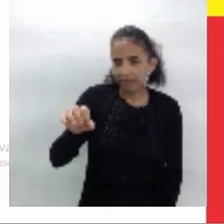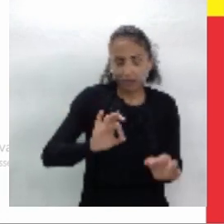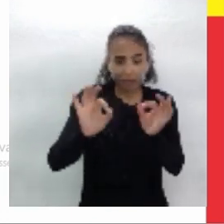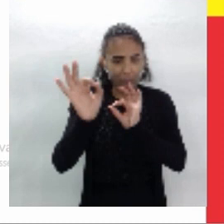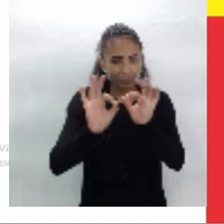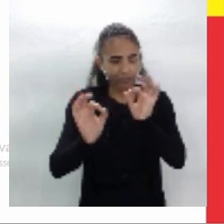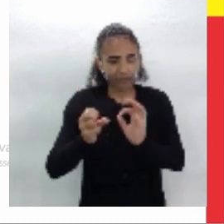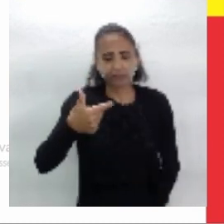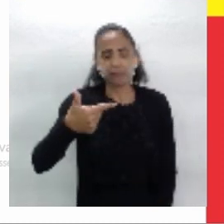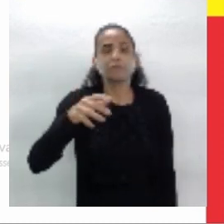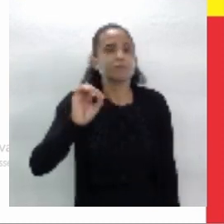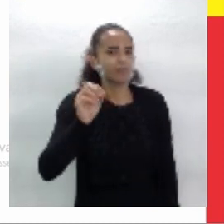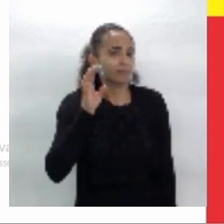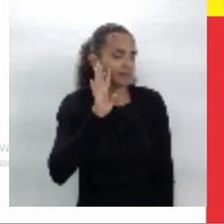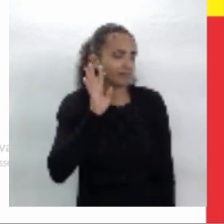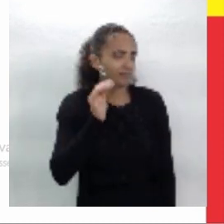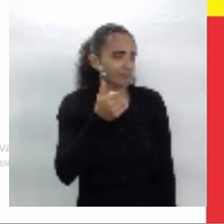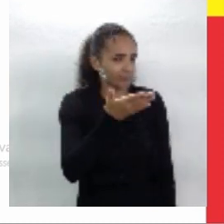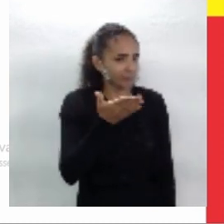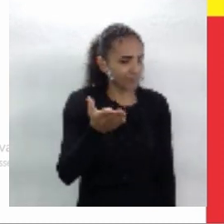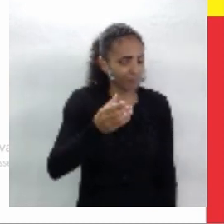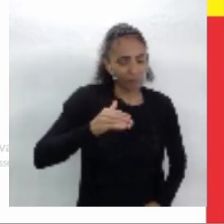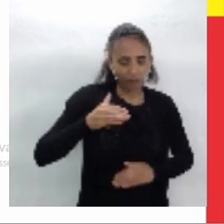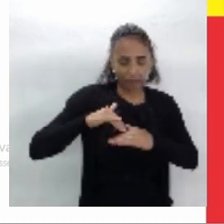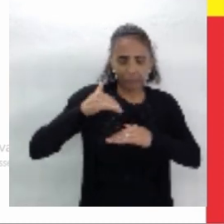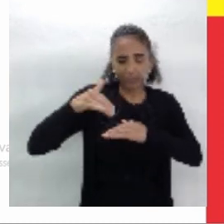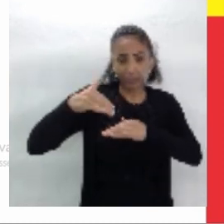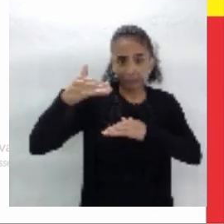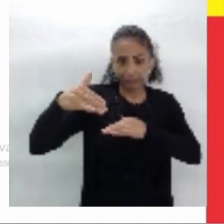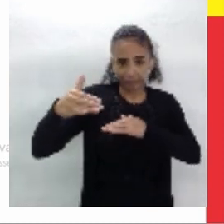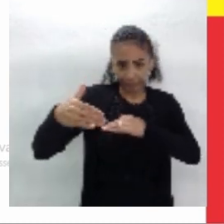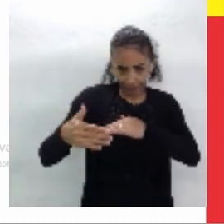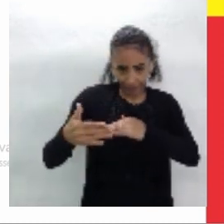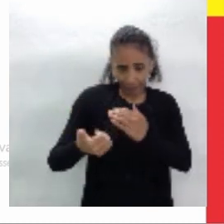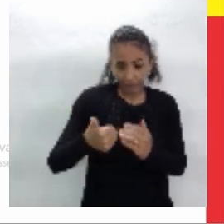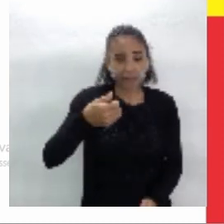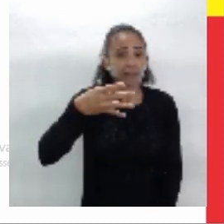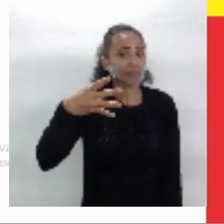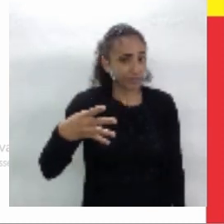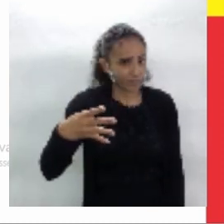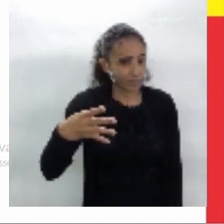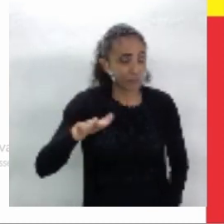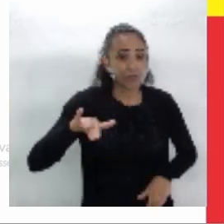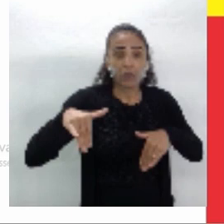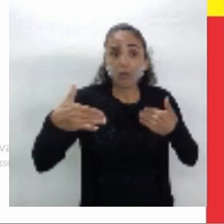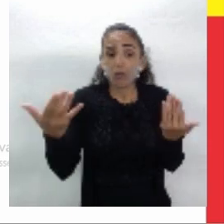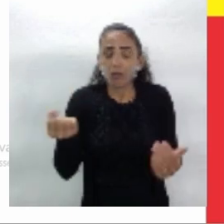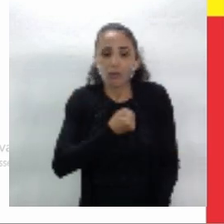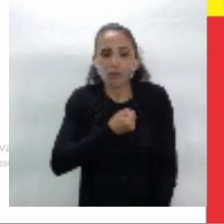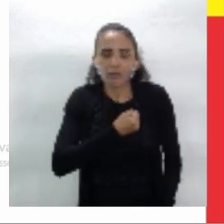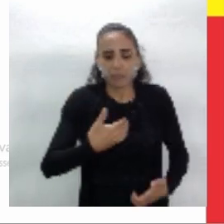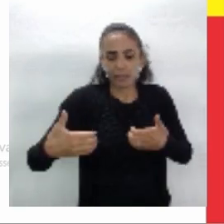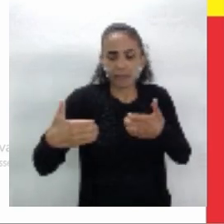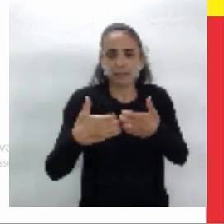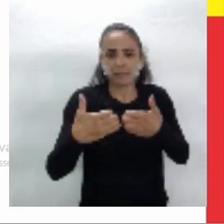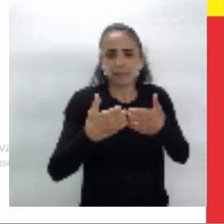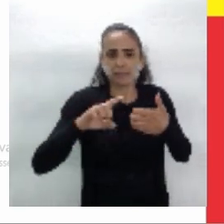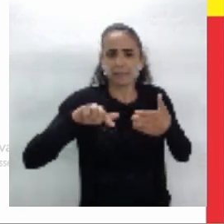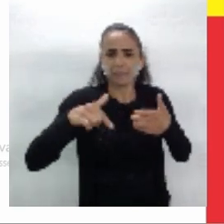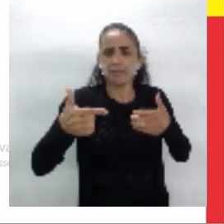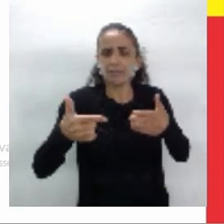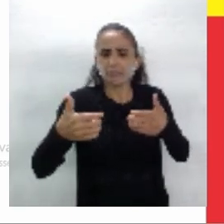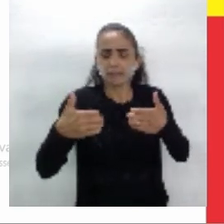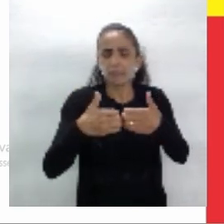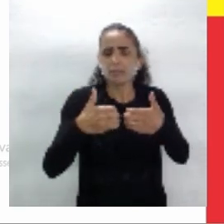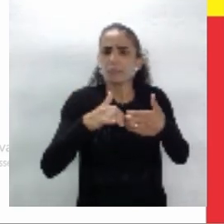o 20, beleza? Aí assim sucessivamente. Então, o 14, qual é o mais perto? Ó? É mais perto